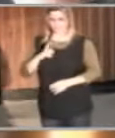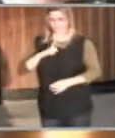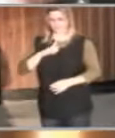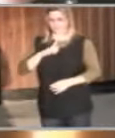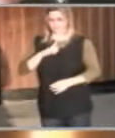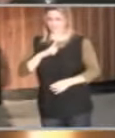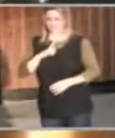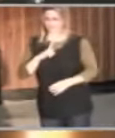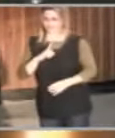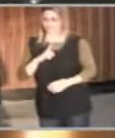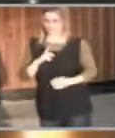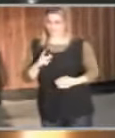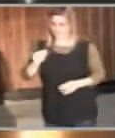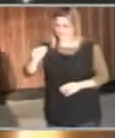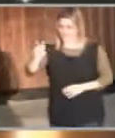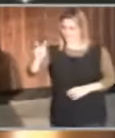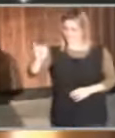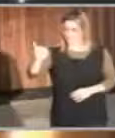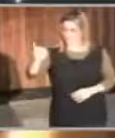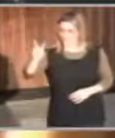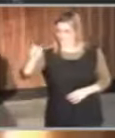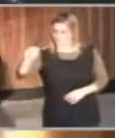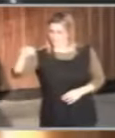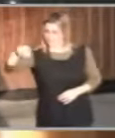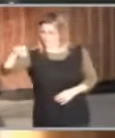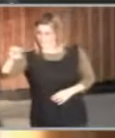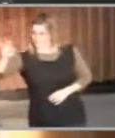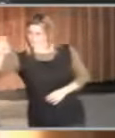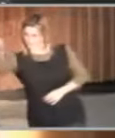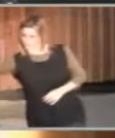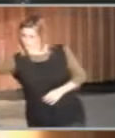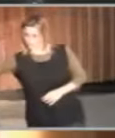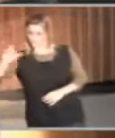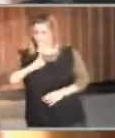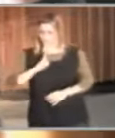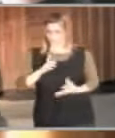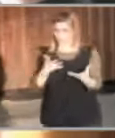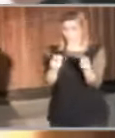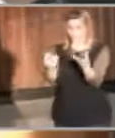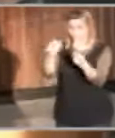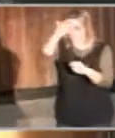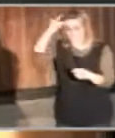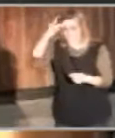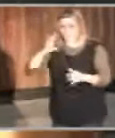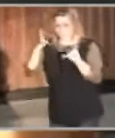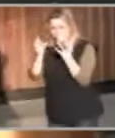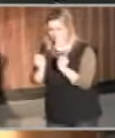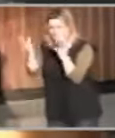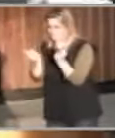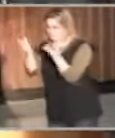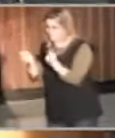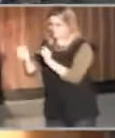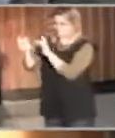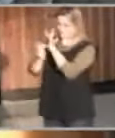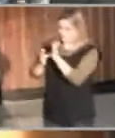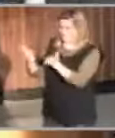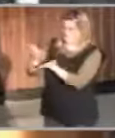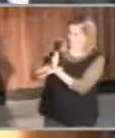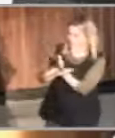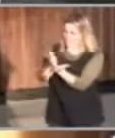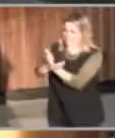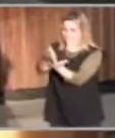grandes avivamentos. Houve uma conversão em massa de muitas pessoas e a geração seguinte